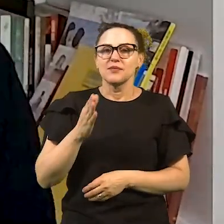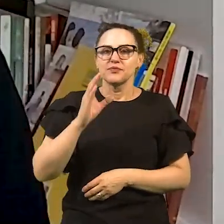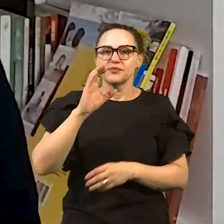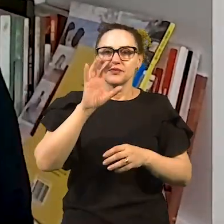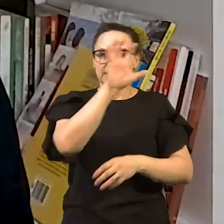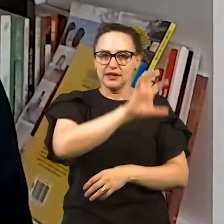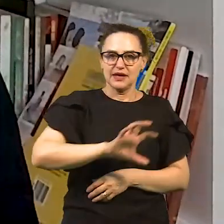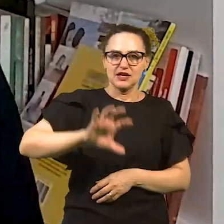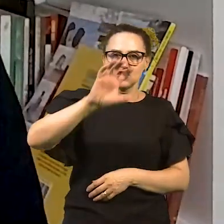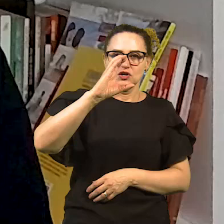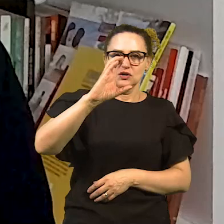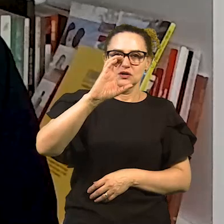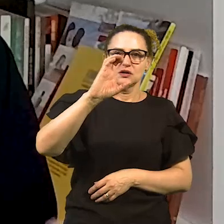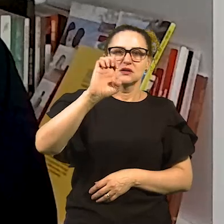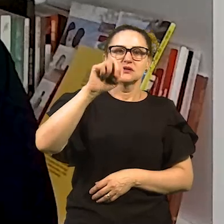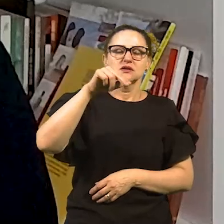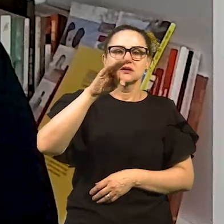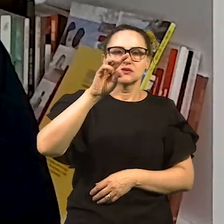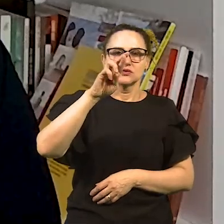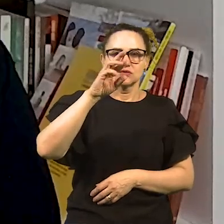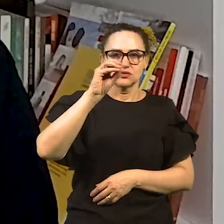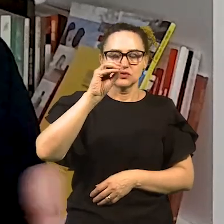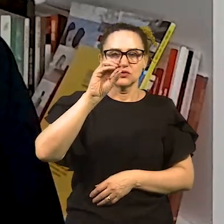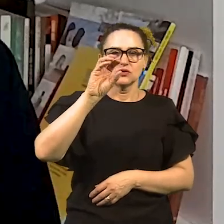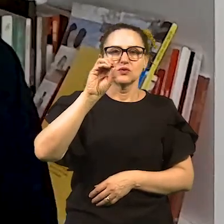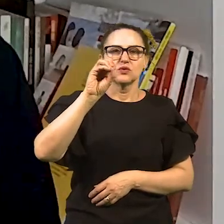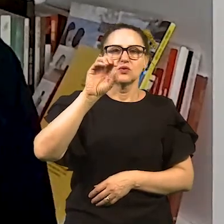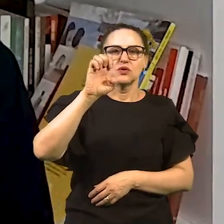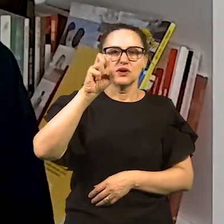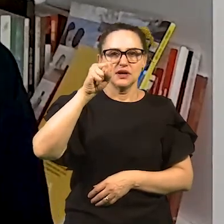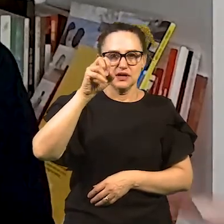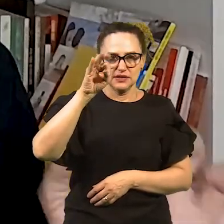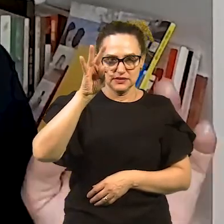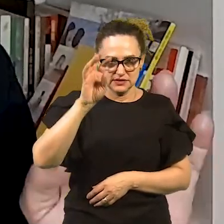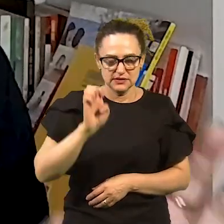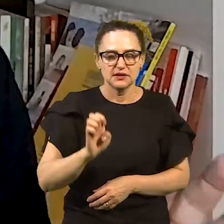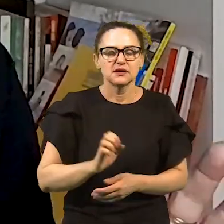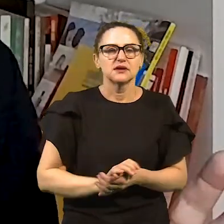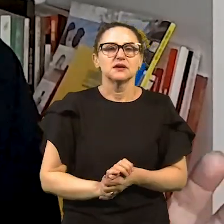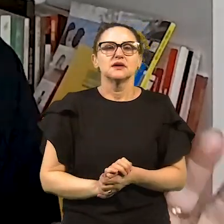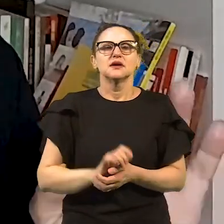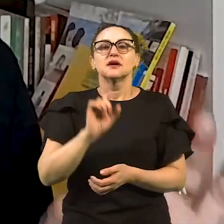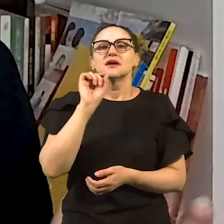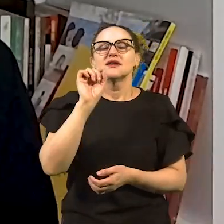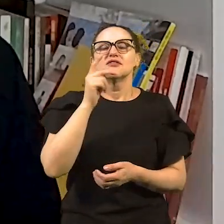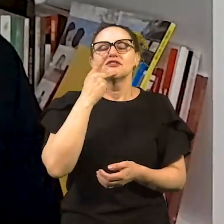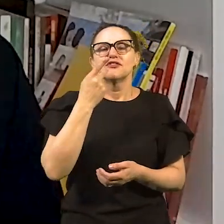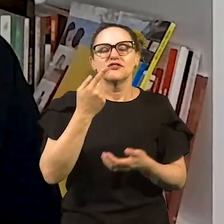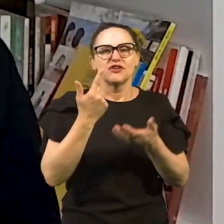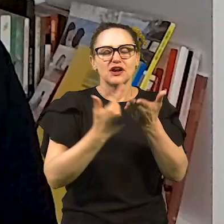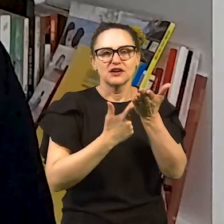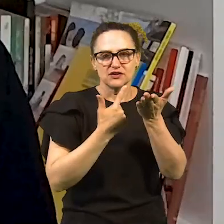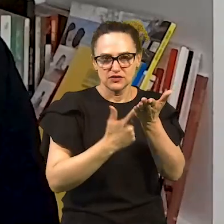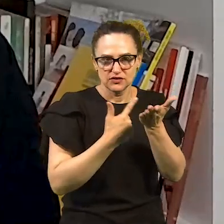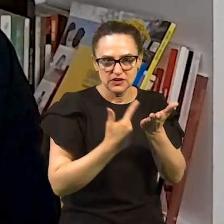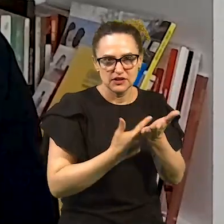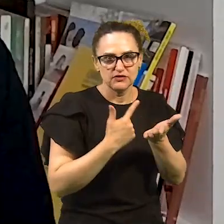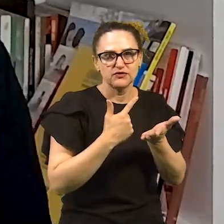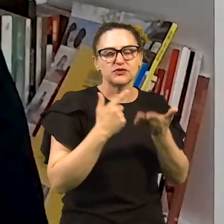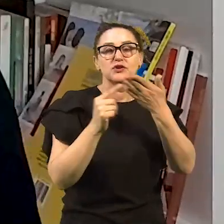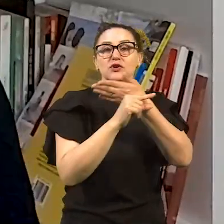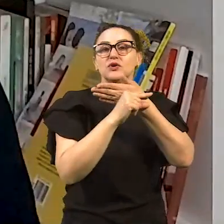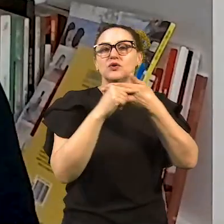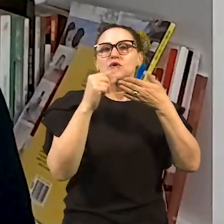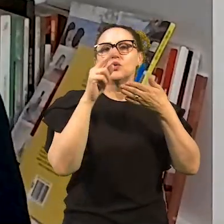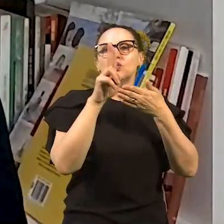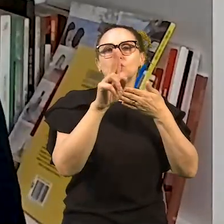vocês o conto Gente da Gleba, que faz parte do livro Tropas e Boiadas, do o do goiano Hugo de Carvalho Ramos.